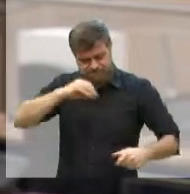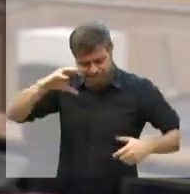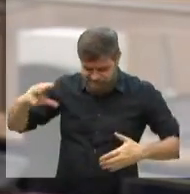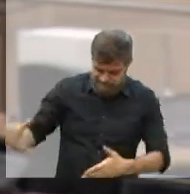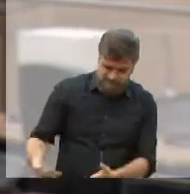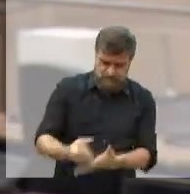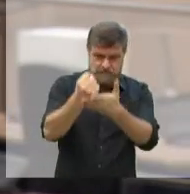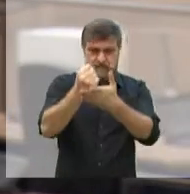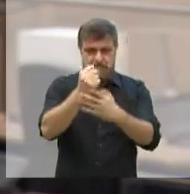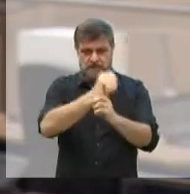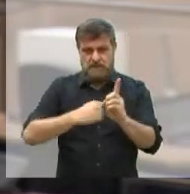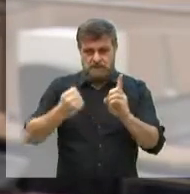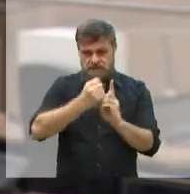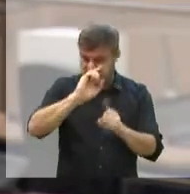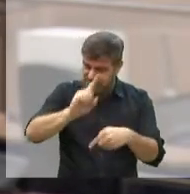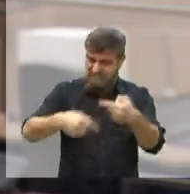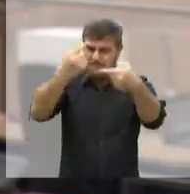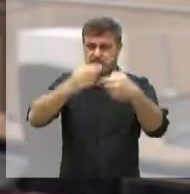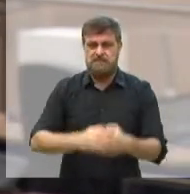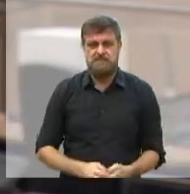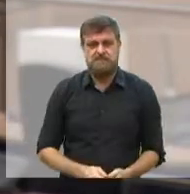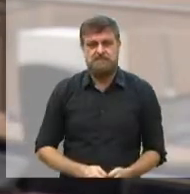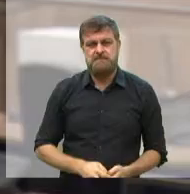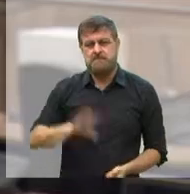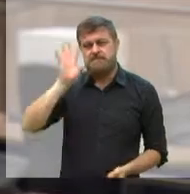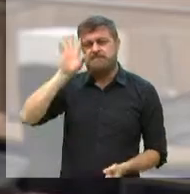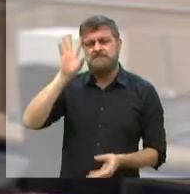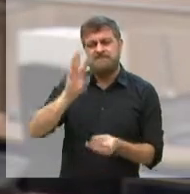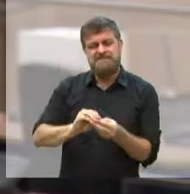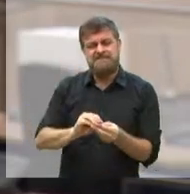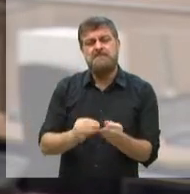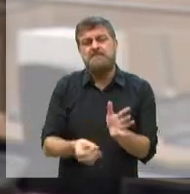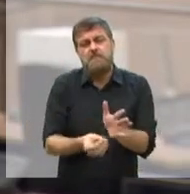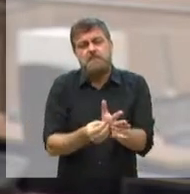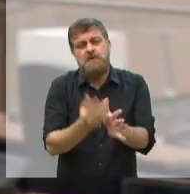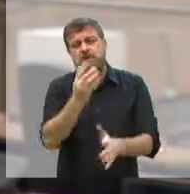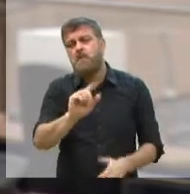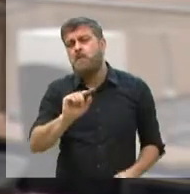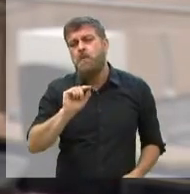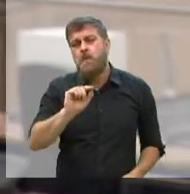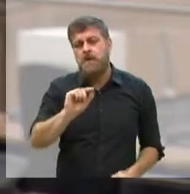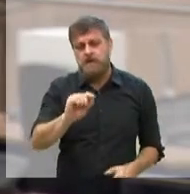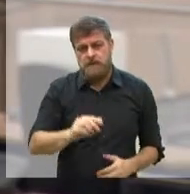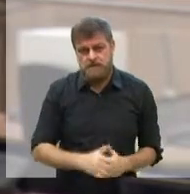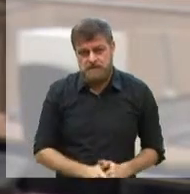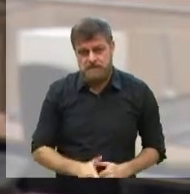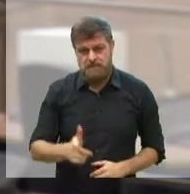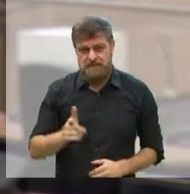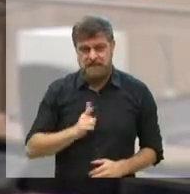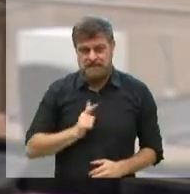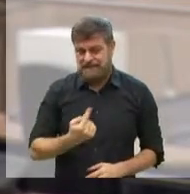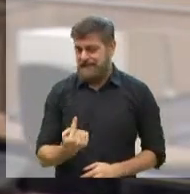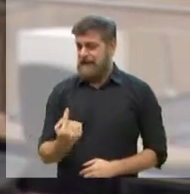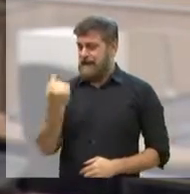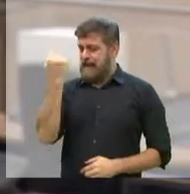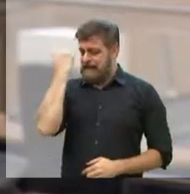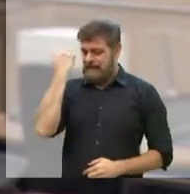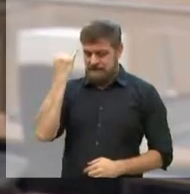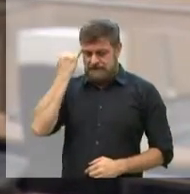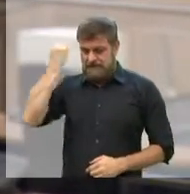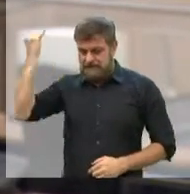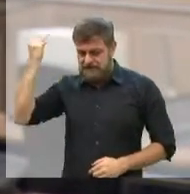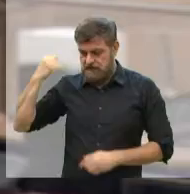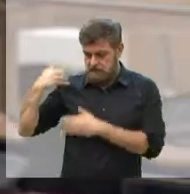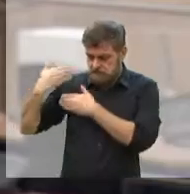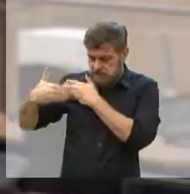destas sociedades. Para terminar essa parte, muitas vezes, semeaduras que foram feitas lá atrás,